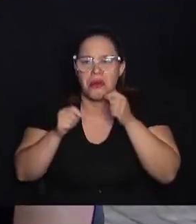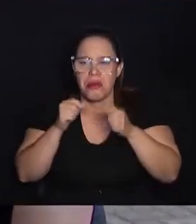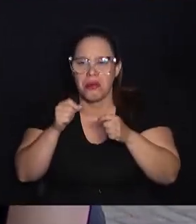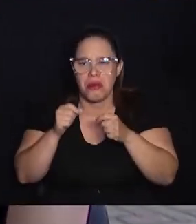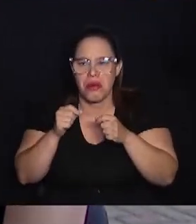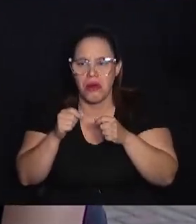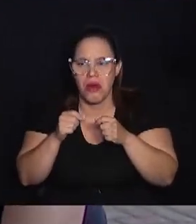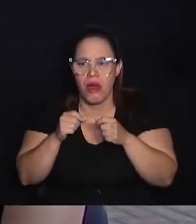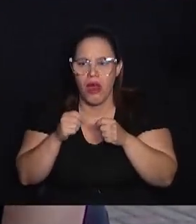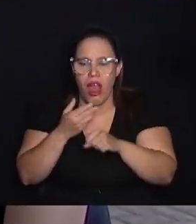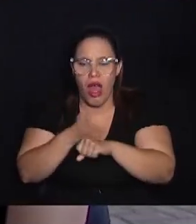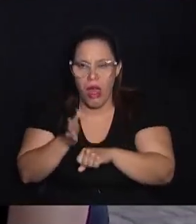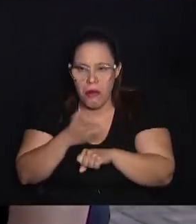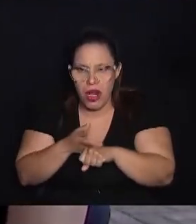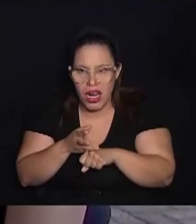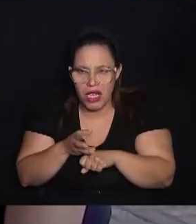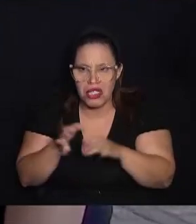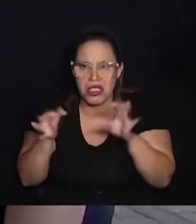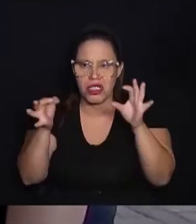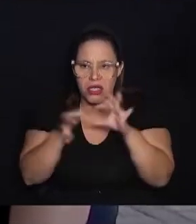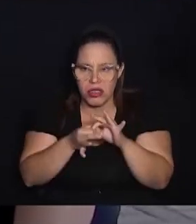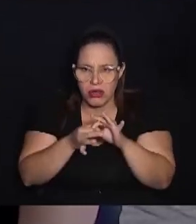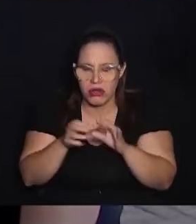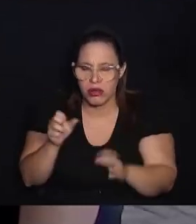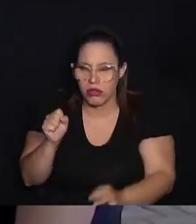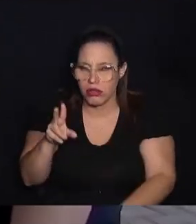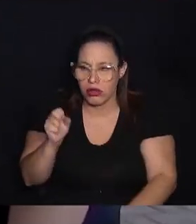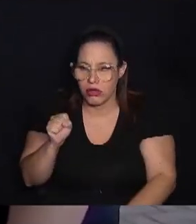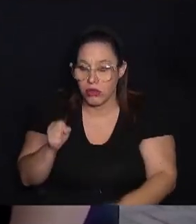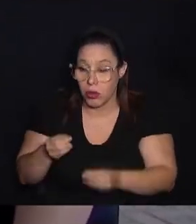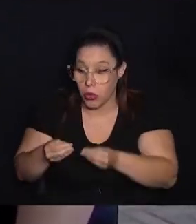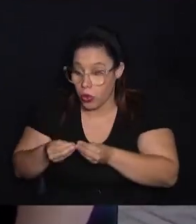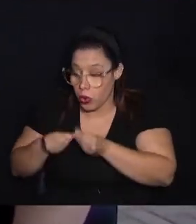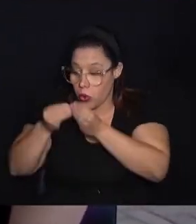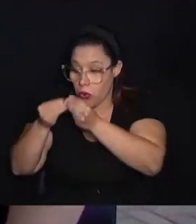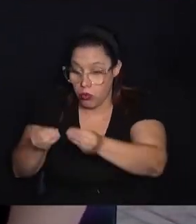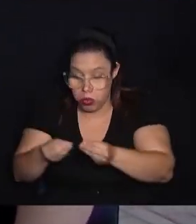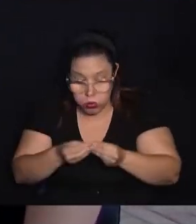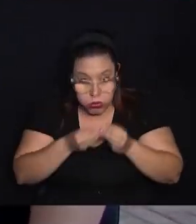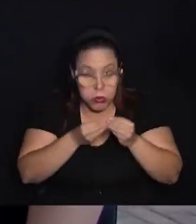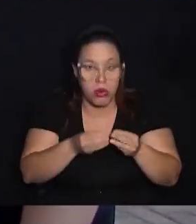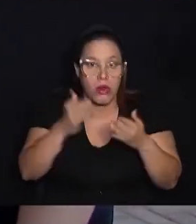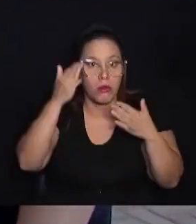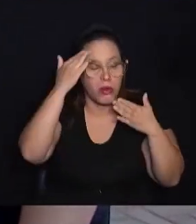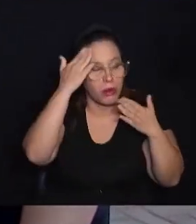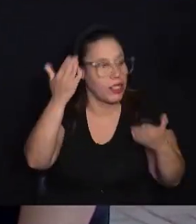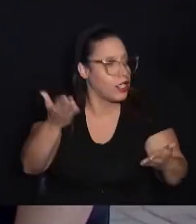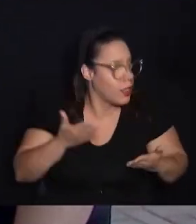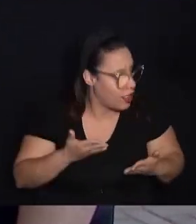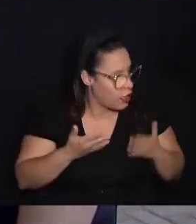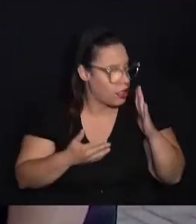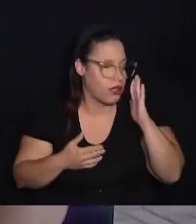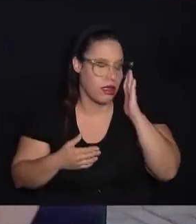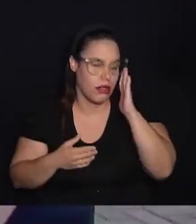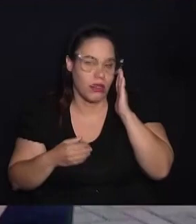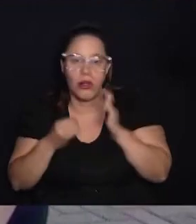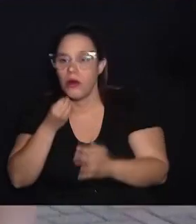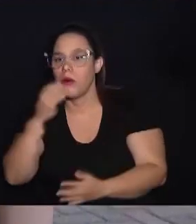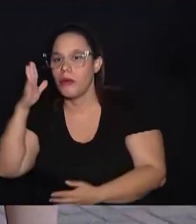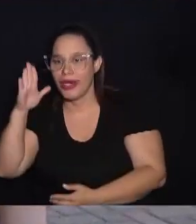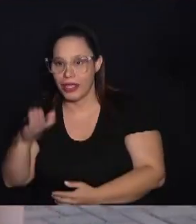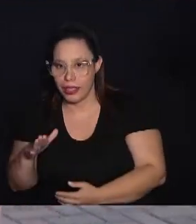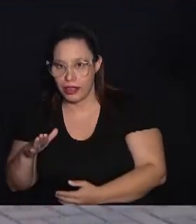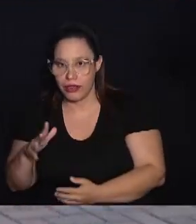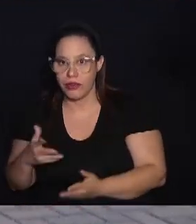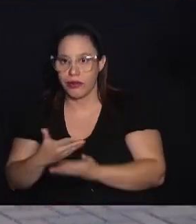integrativas né que o SUS está oferecendo muito obrigada por nos receber Boa tarde